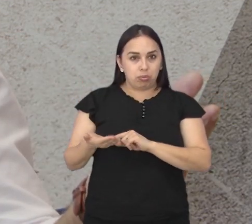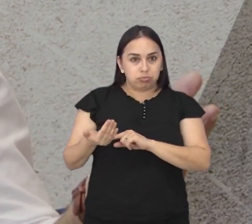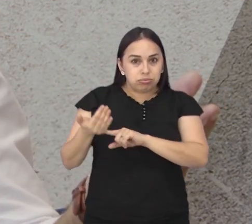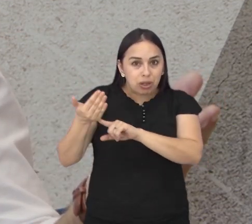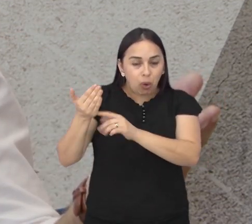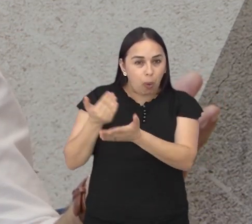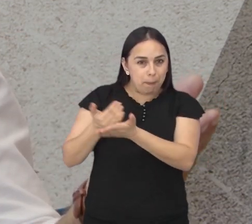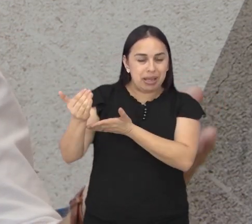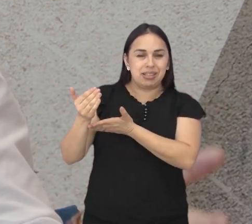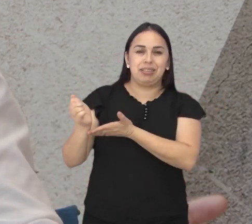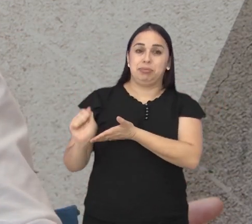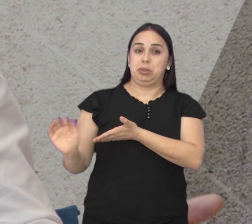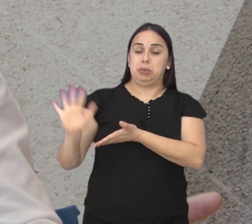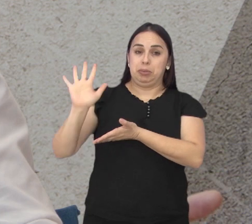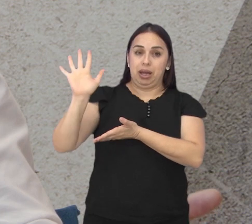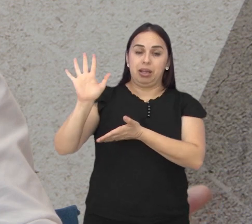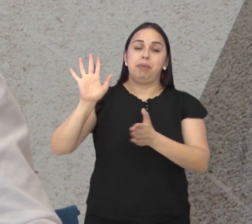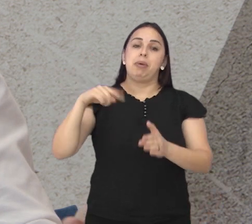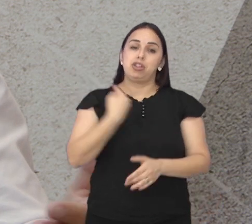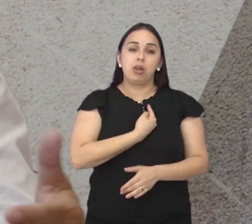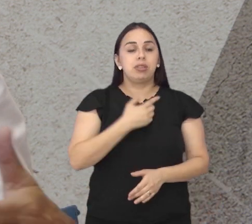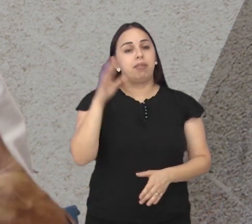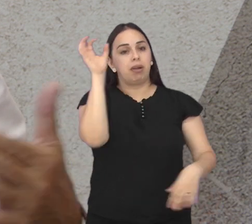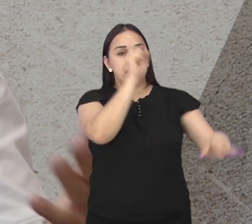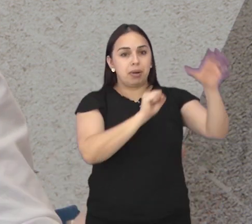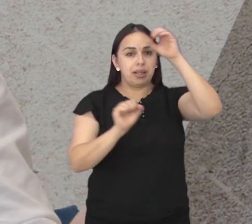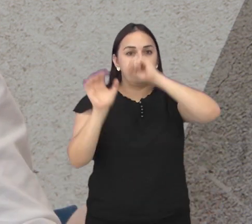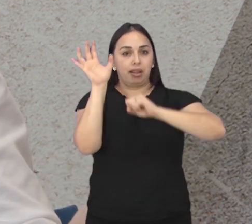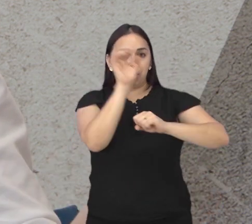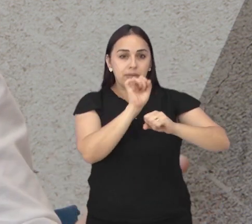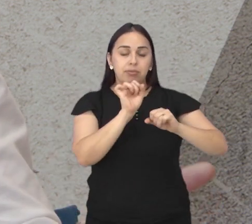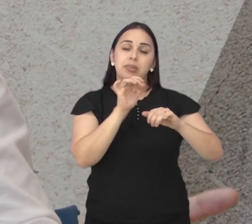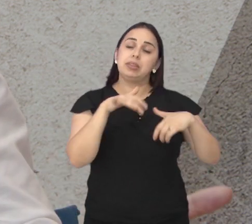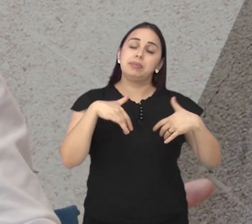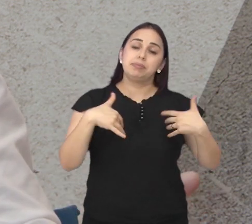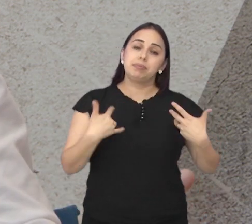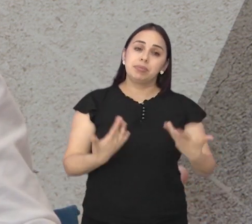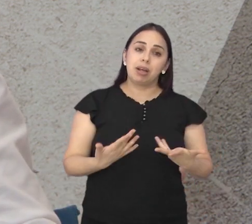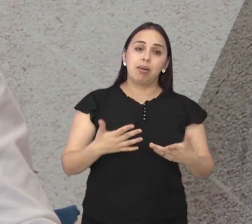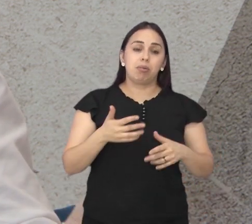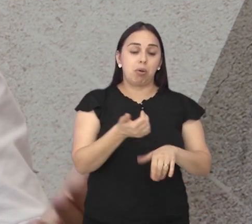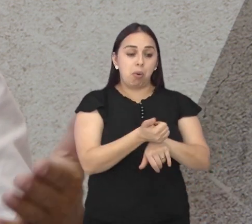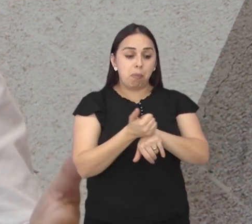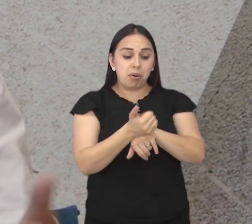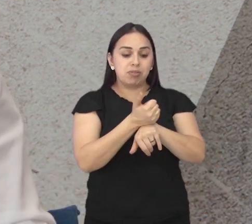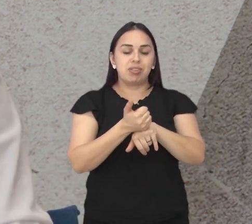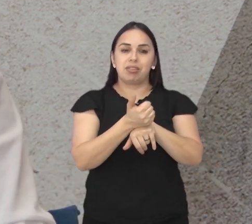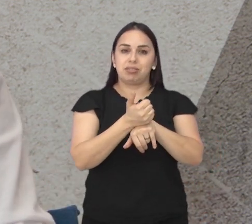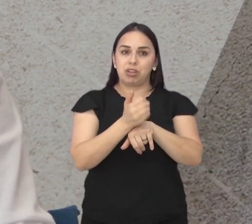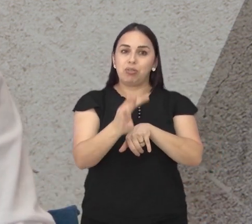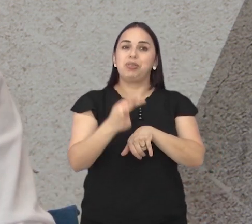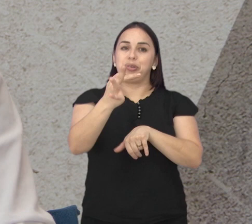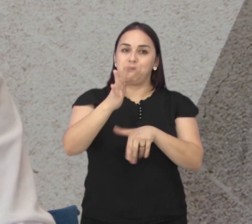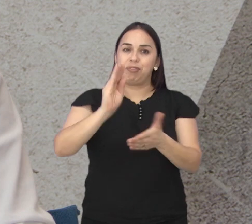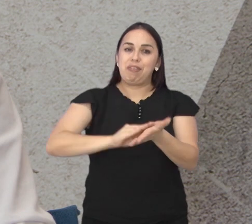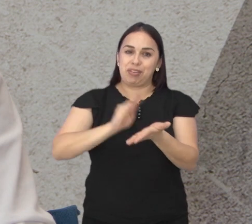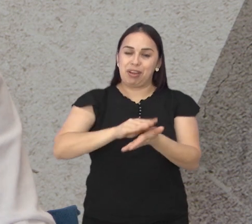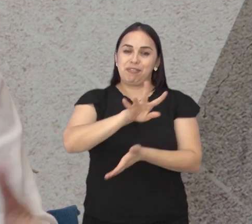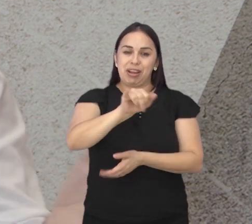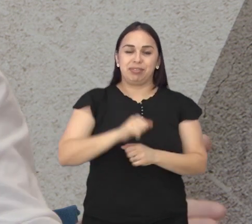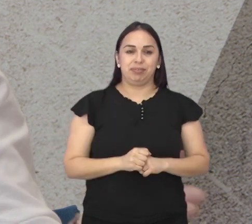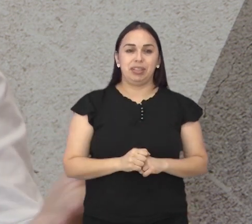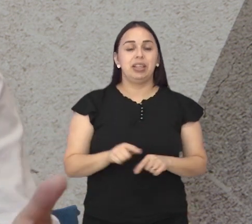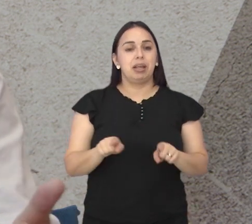com a tecnologia acaba pagando o preço mais caro, né? Mas a gente vai aprendendo com isso e sai na frente. Então, esse é um profissional que vai fazer falta